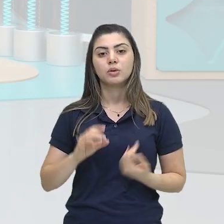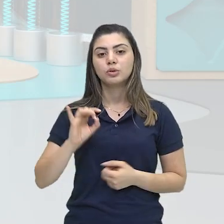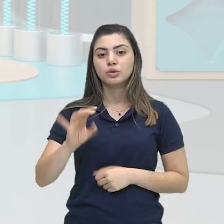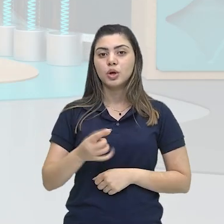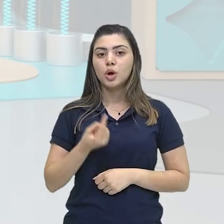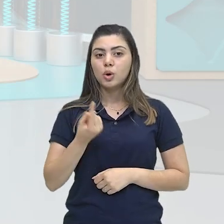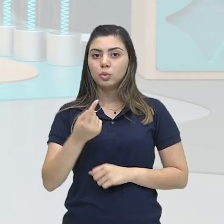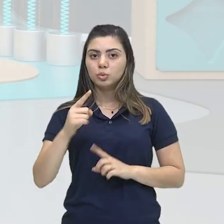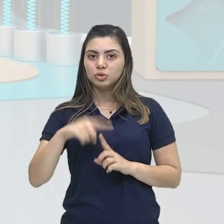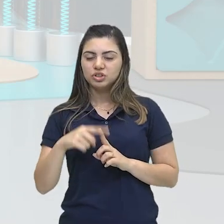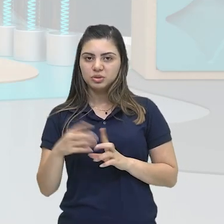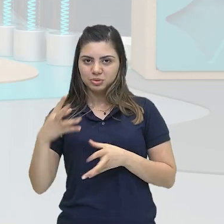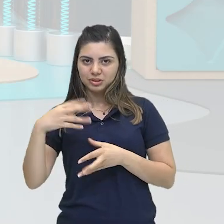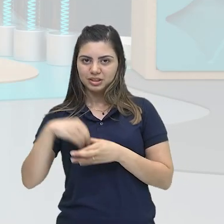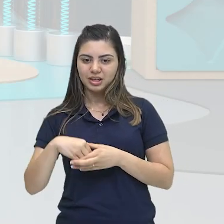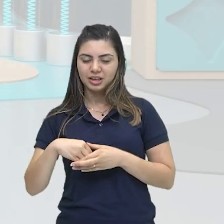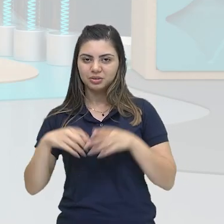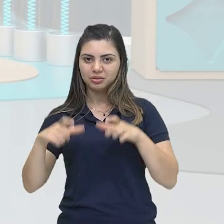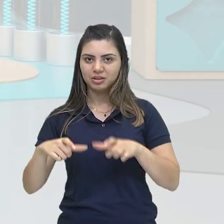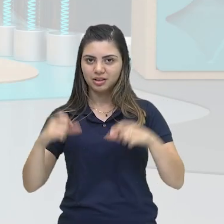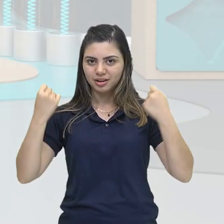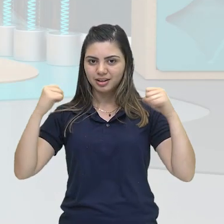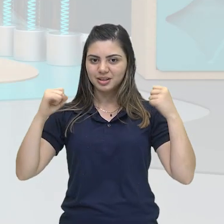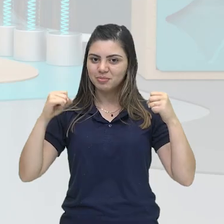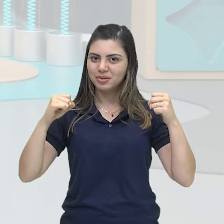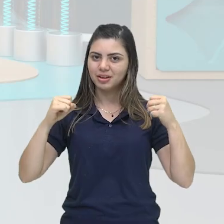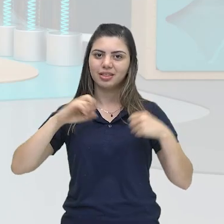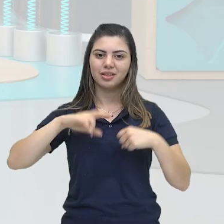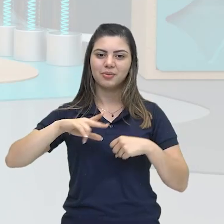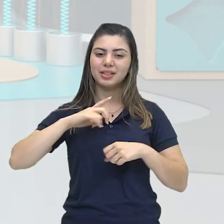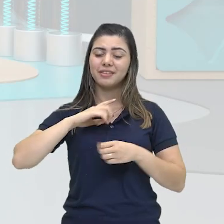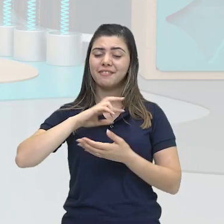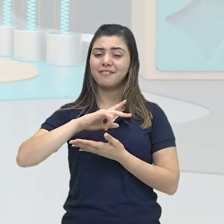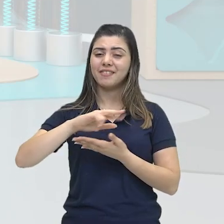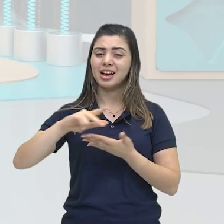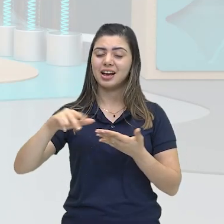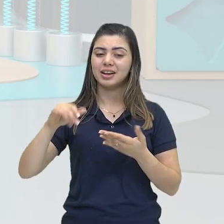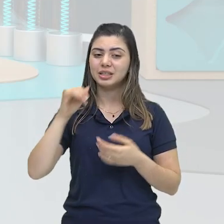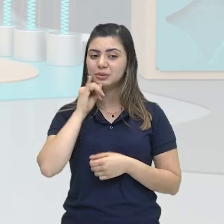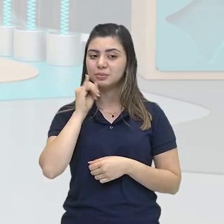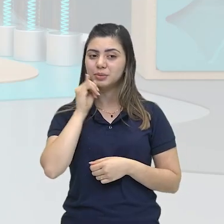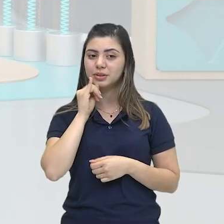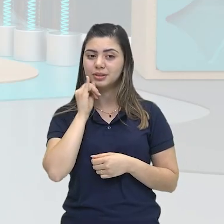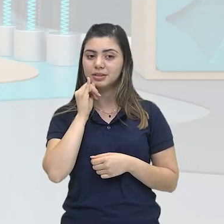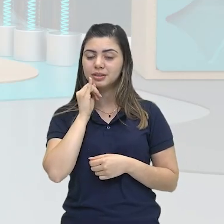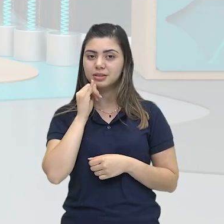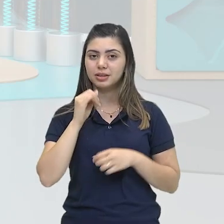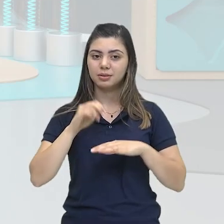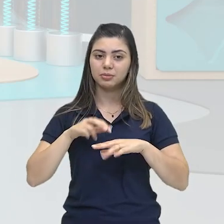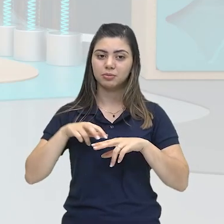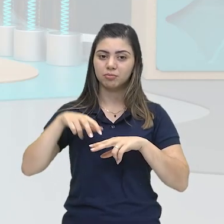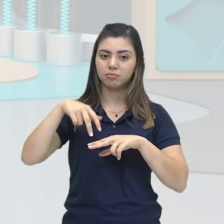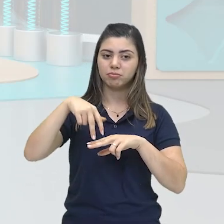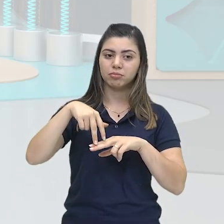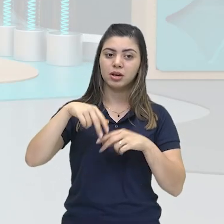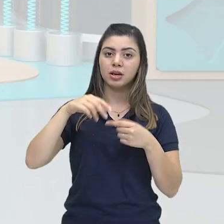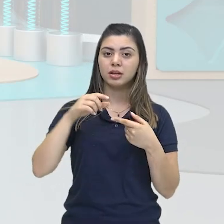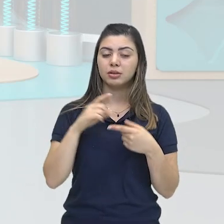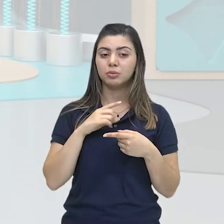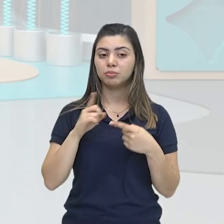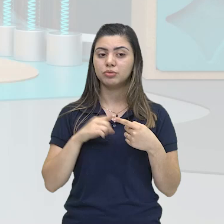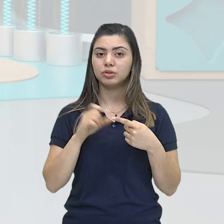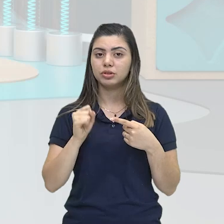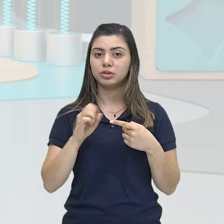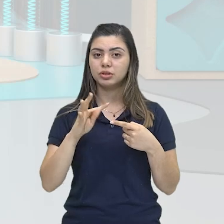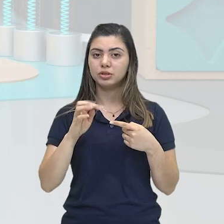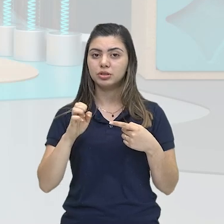tipo de ginástica dentro da academia. Existem vários tipos. Nós temos aí aulas de step, de jump. Nós